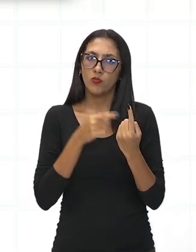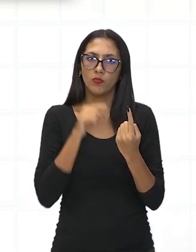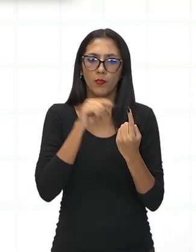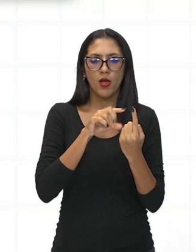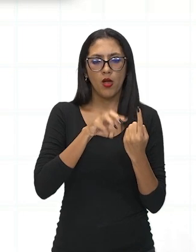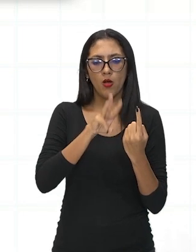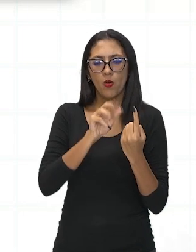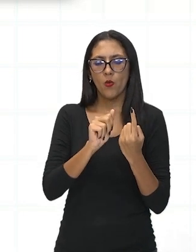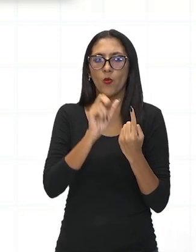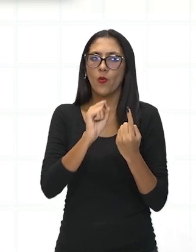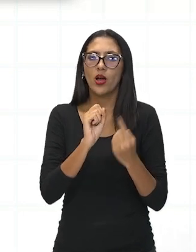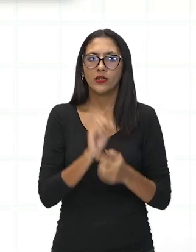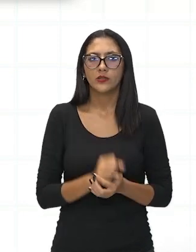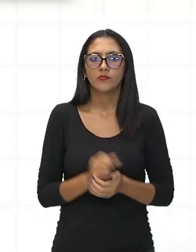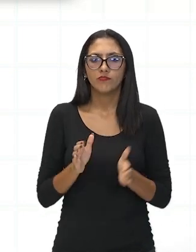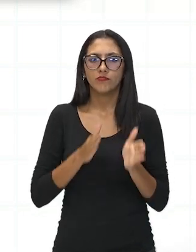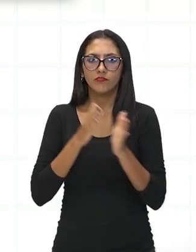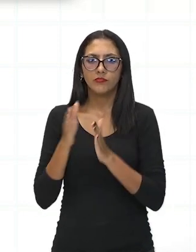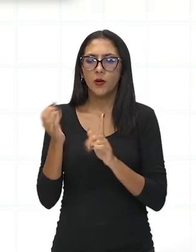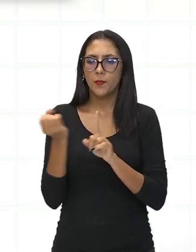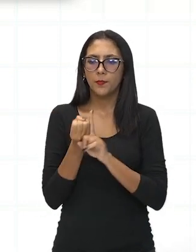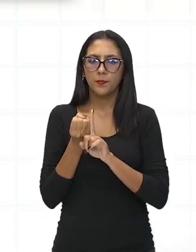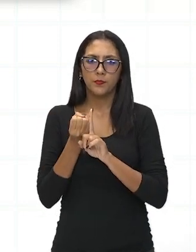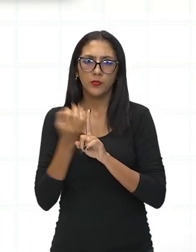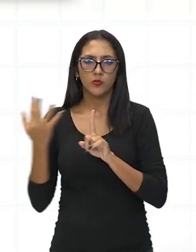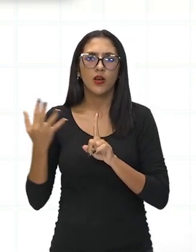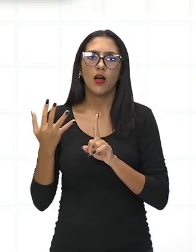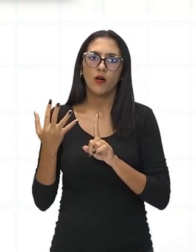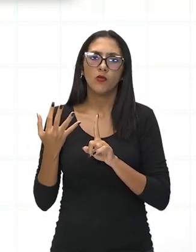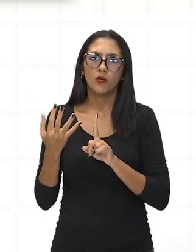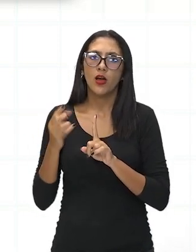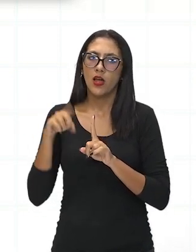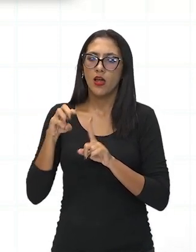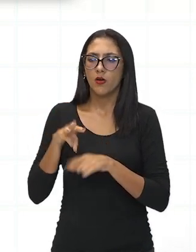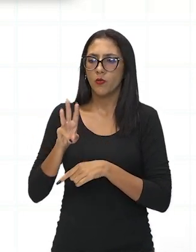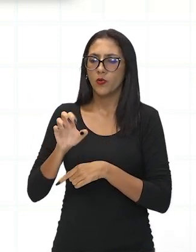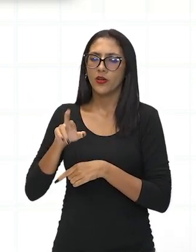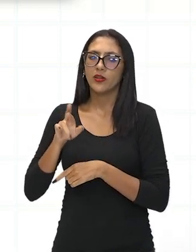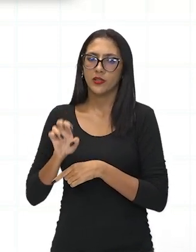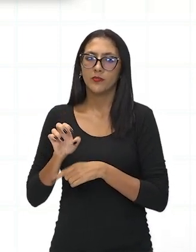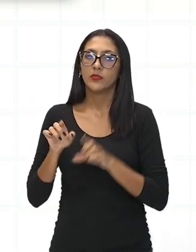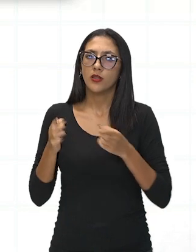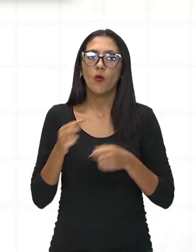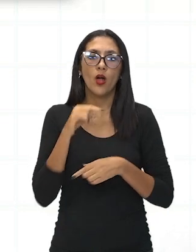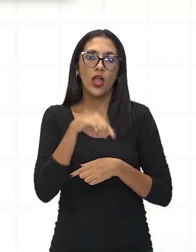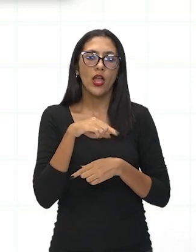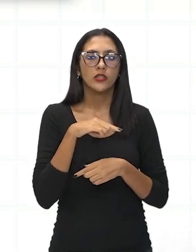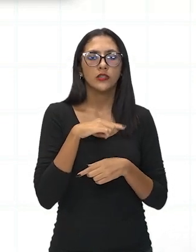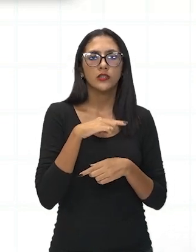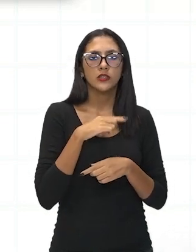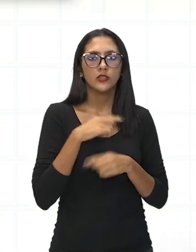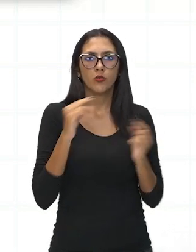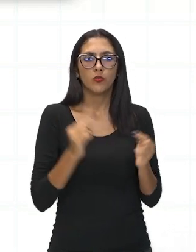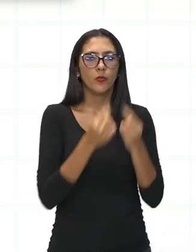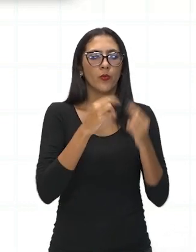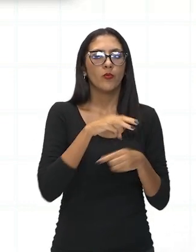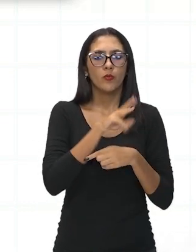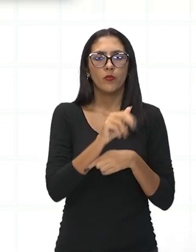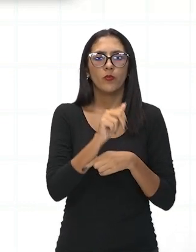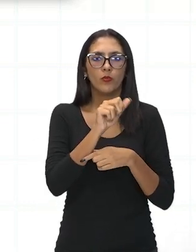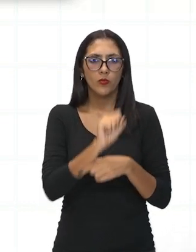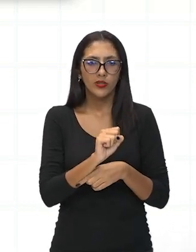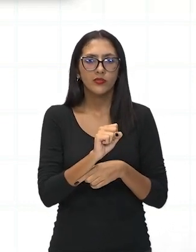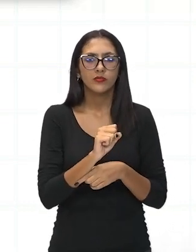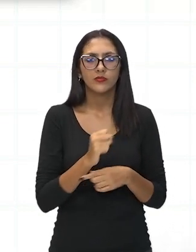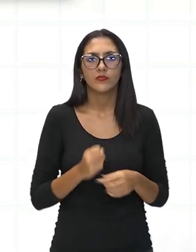for plural, eu vou usar o were, tá? Então, he missed the bus because he was talking on the